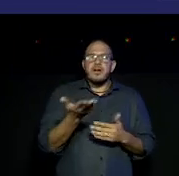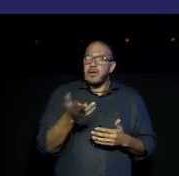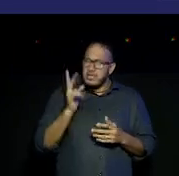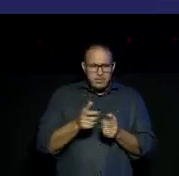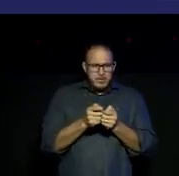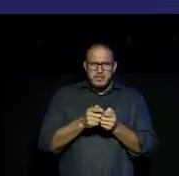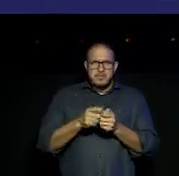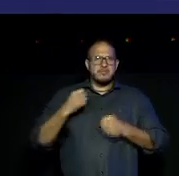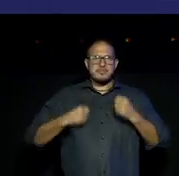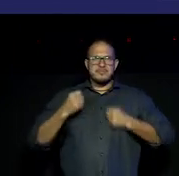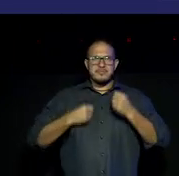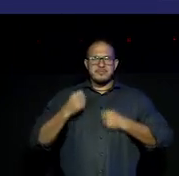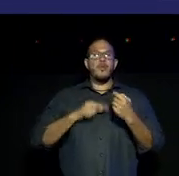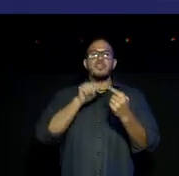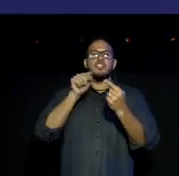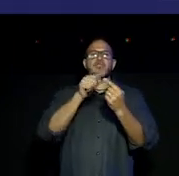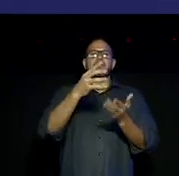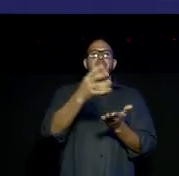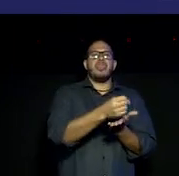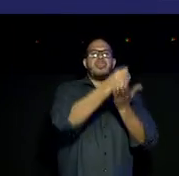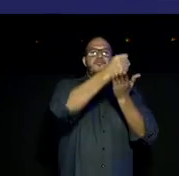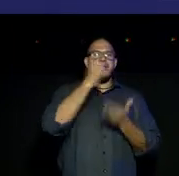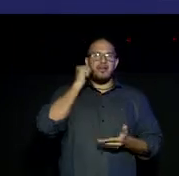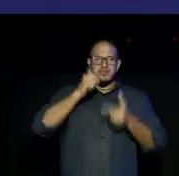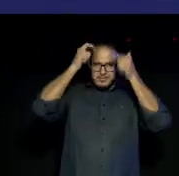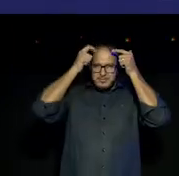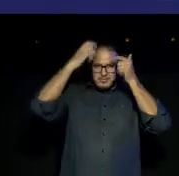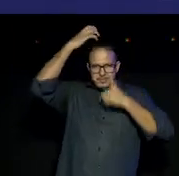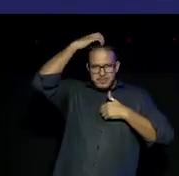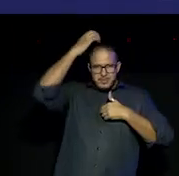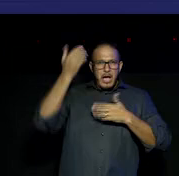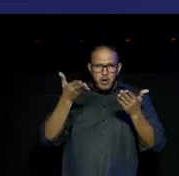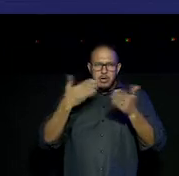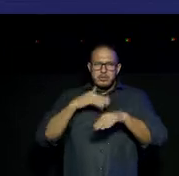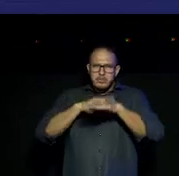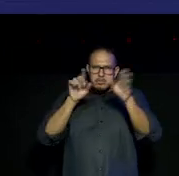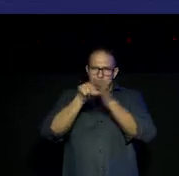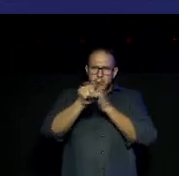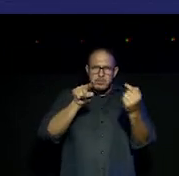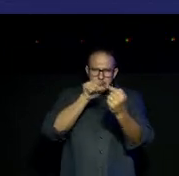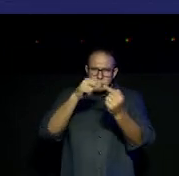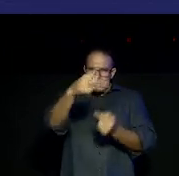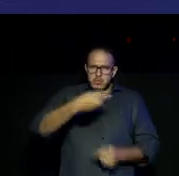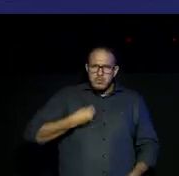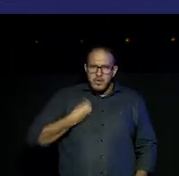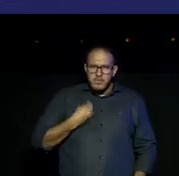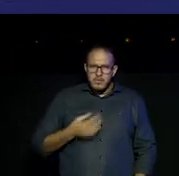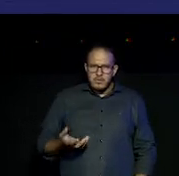Não. Ligou o jogo, ele sabe qual é seu objetivo. Você tem um objetivo na sua vida? Ou é aquele